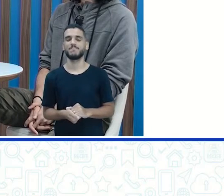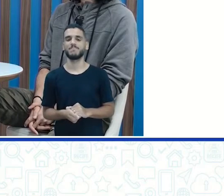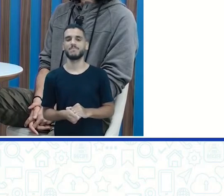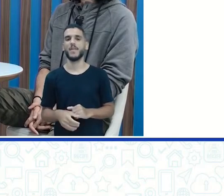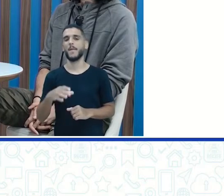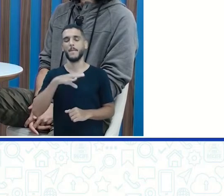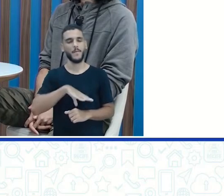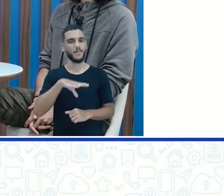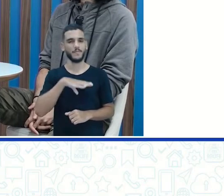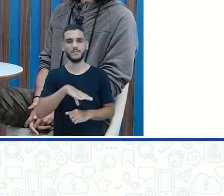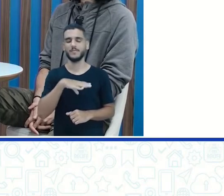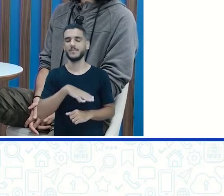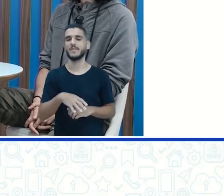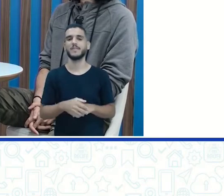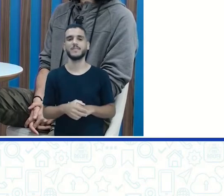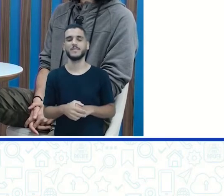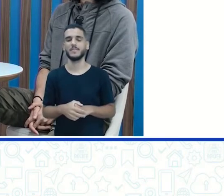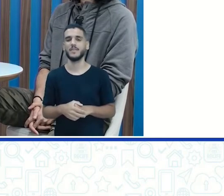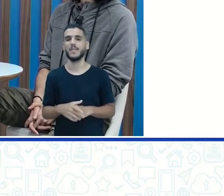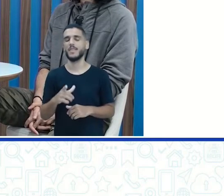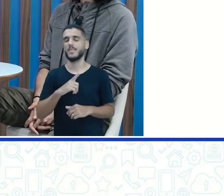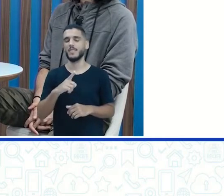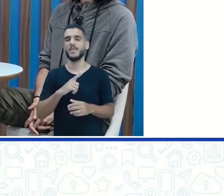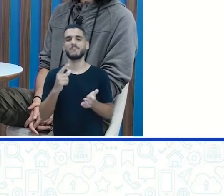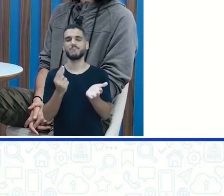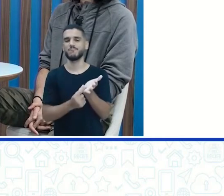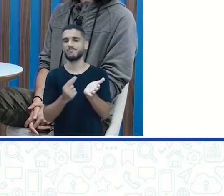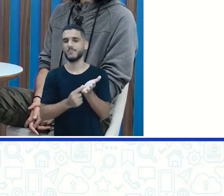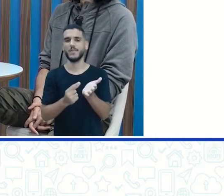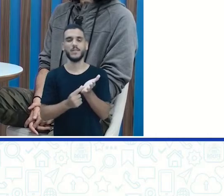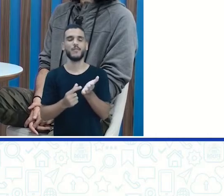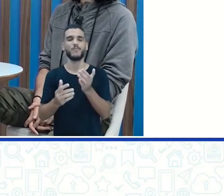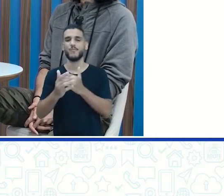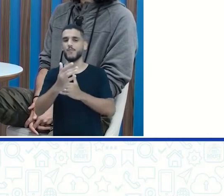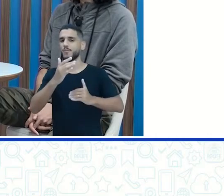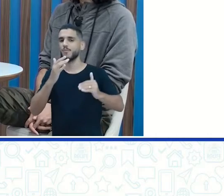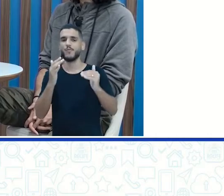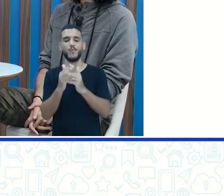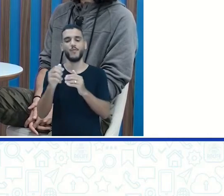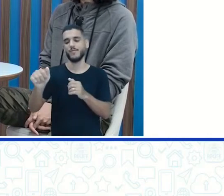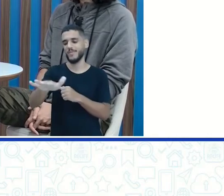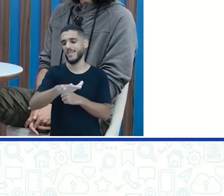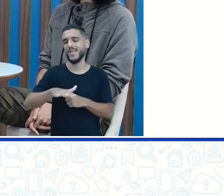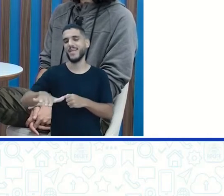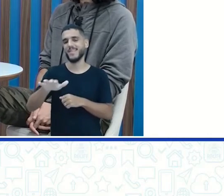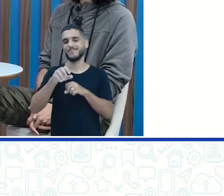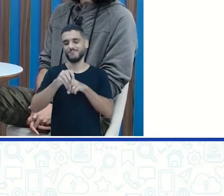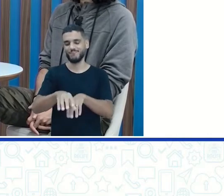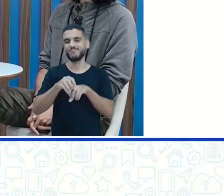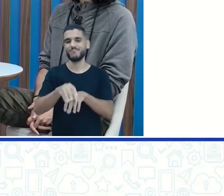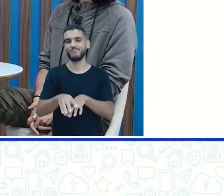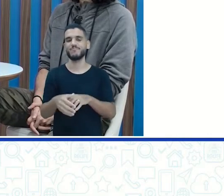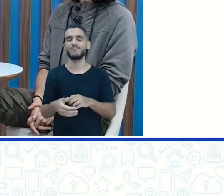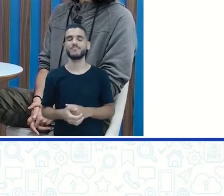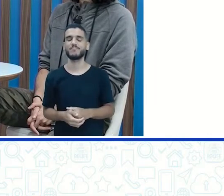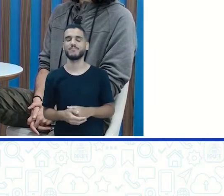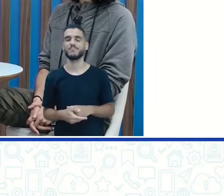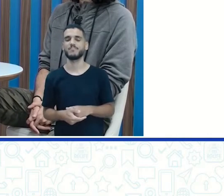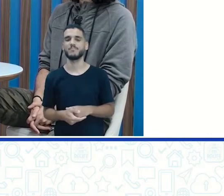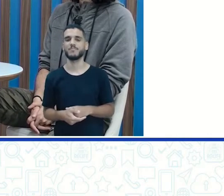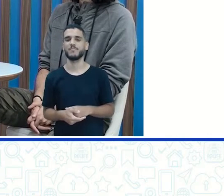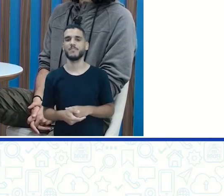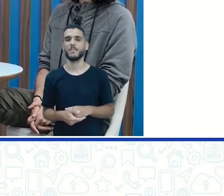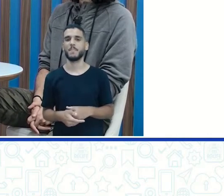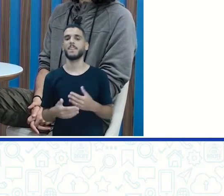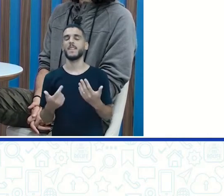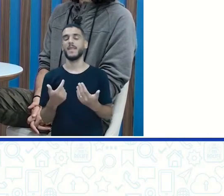de português. Aqui tem aplicativo para todas as áreas. E esse, eu